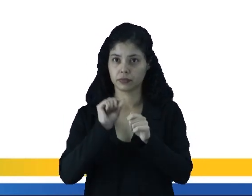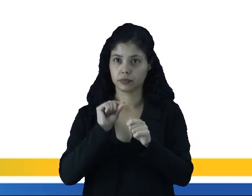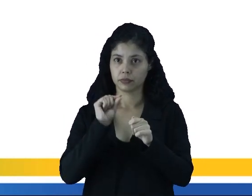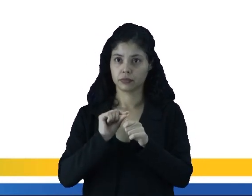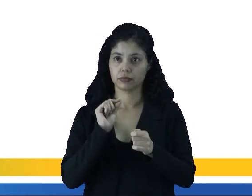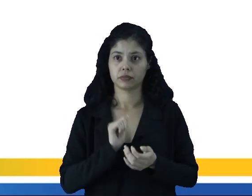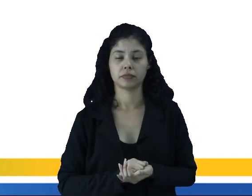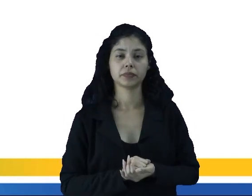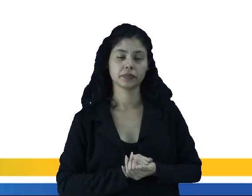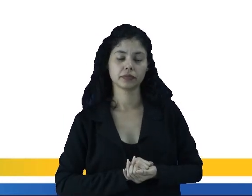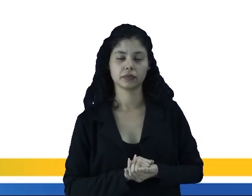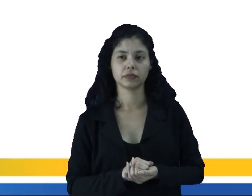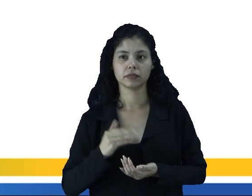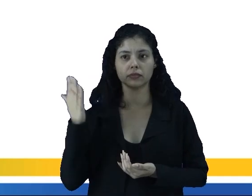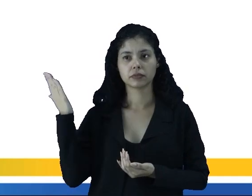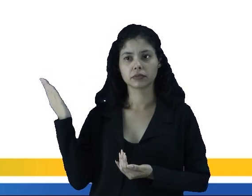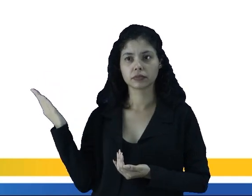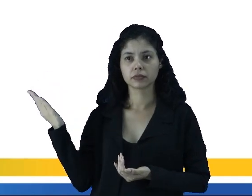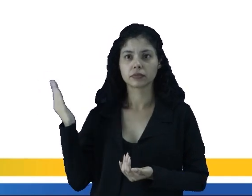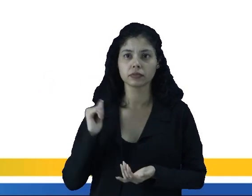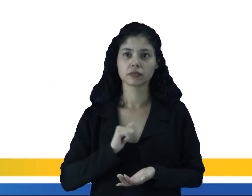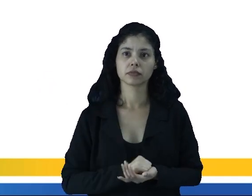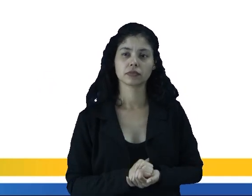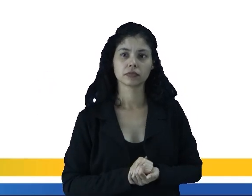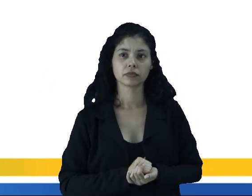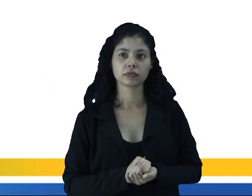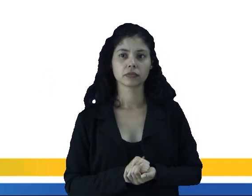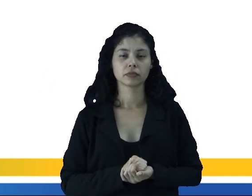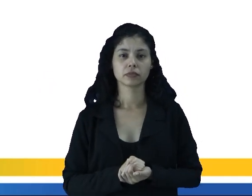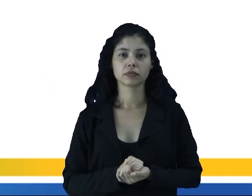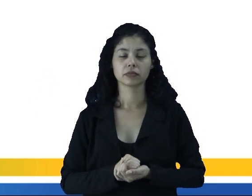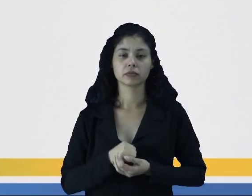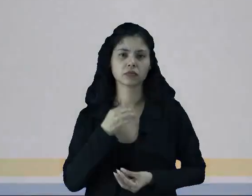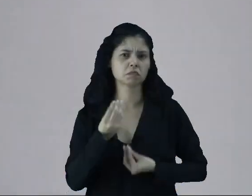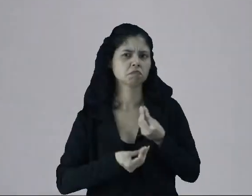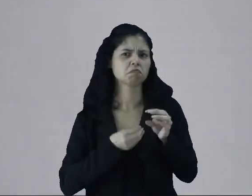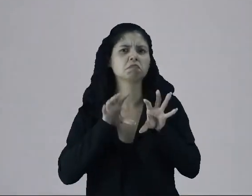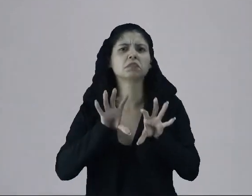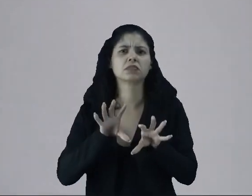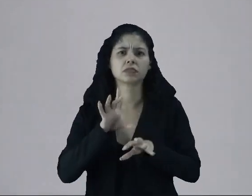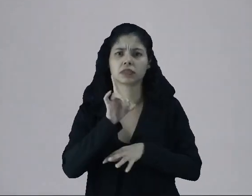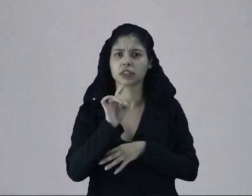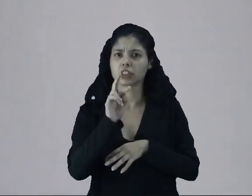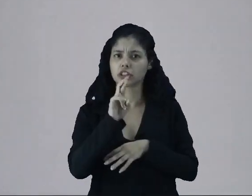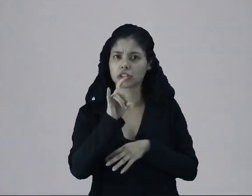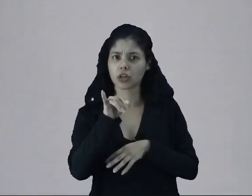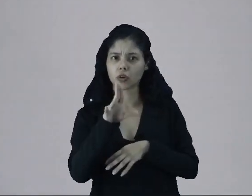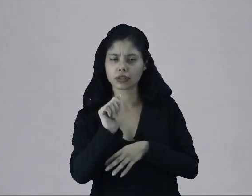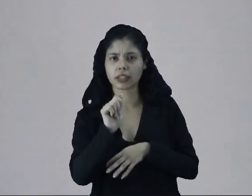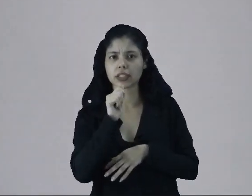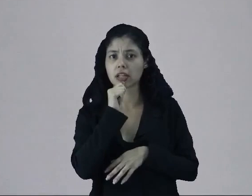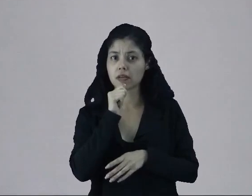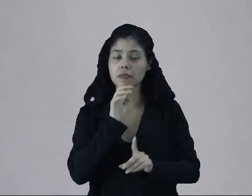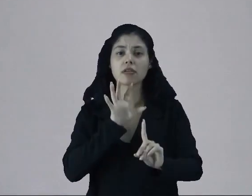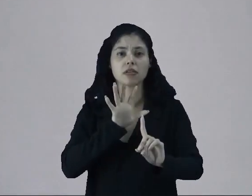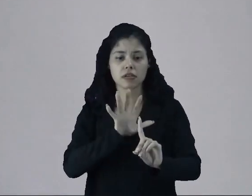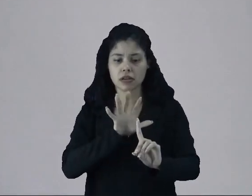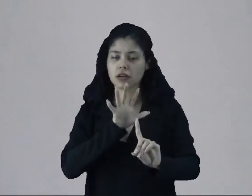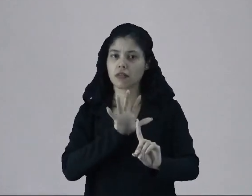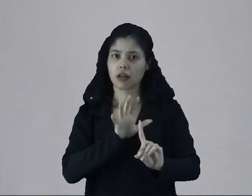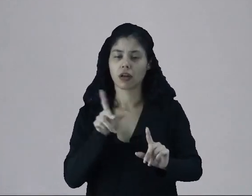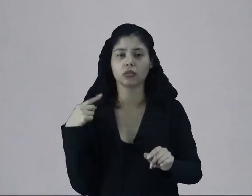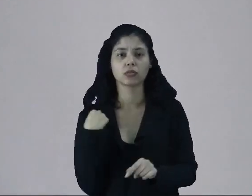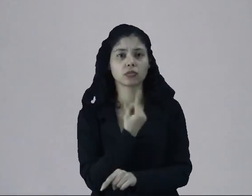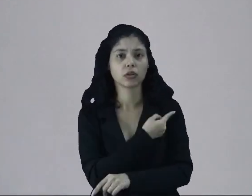realizado pela aldosterona. Tudo bem? Como é isso? A aldosterona também vai influenciar os nossos